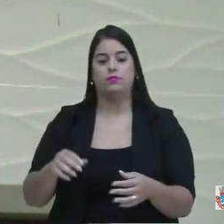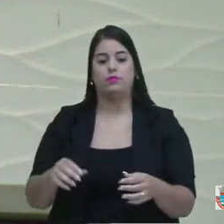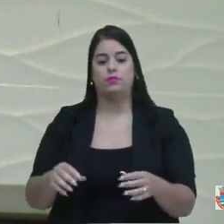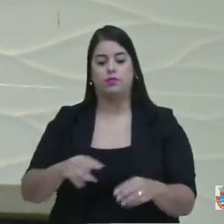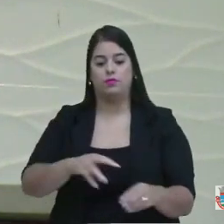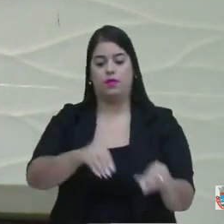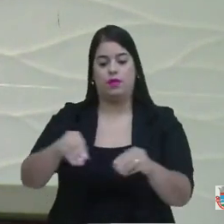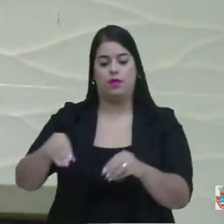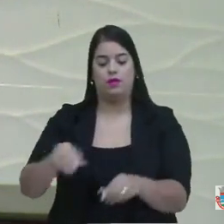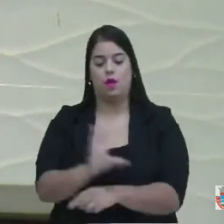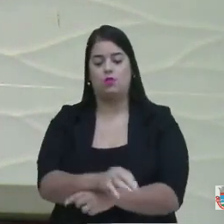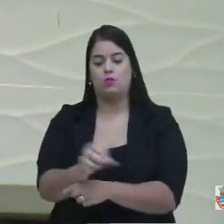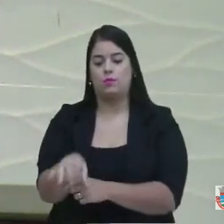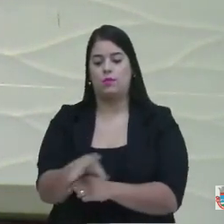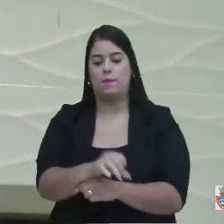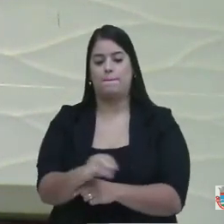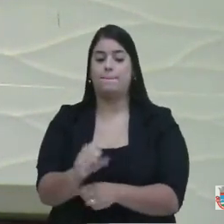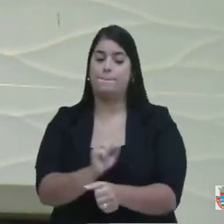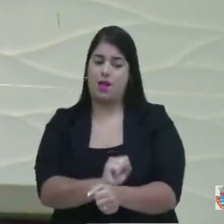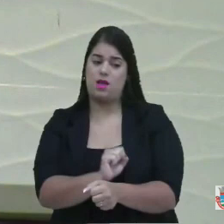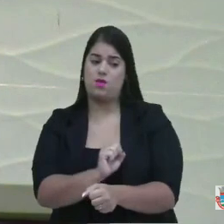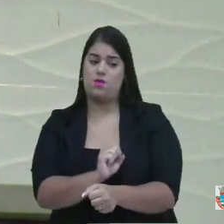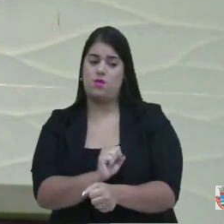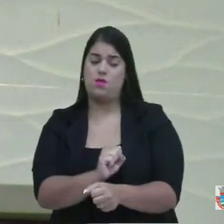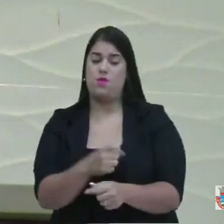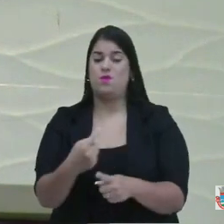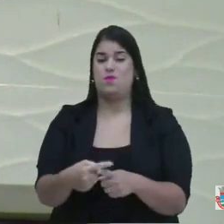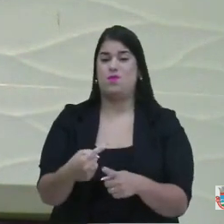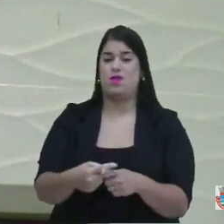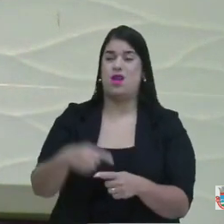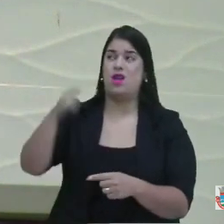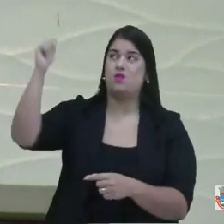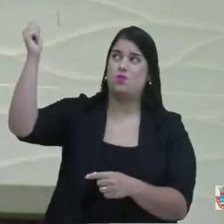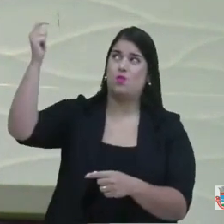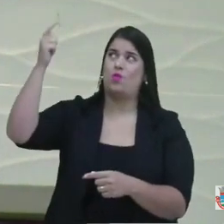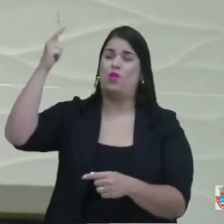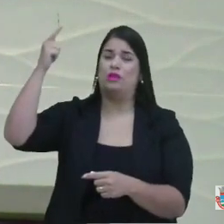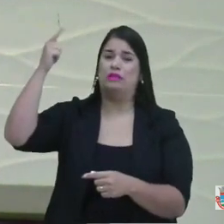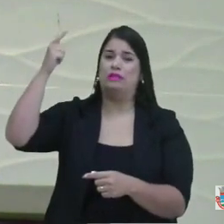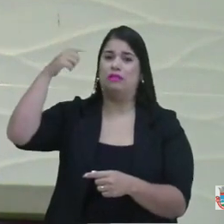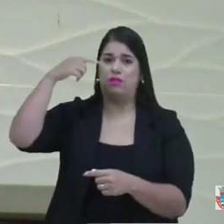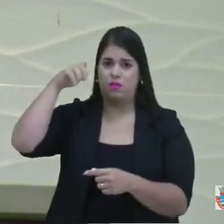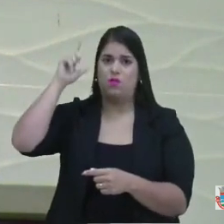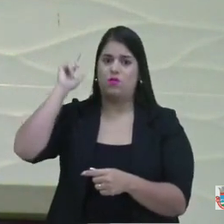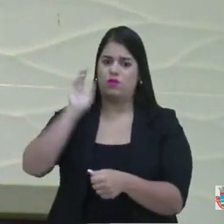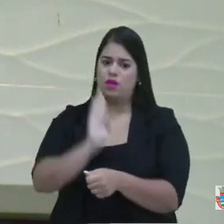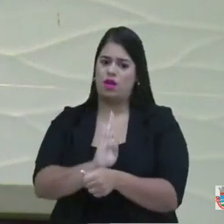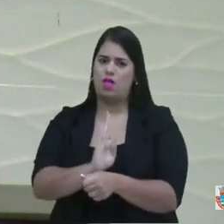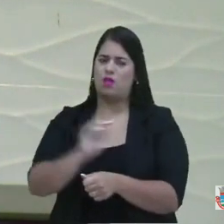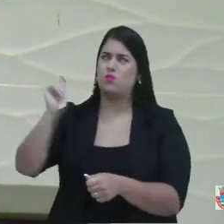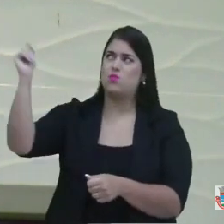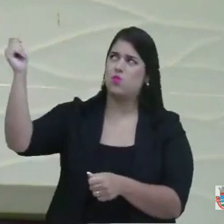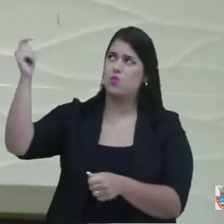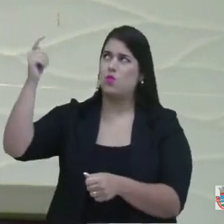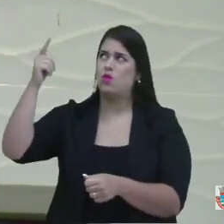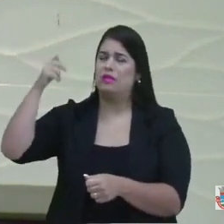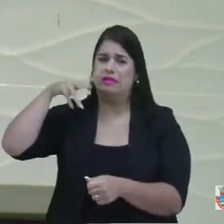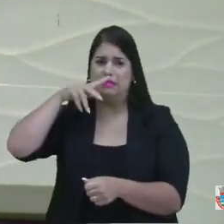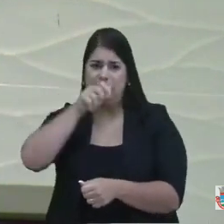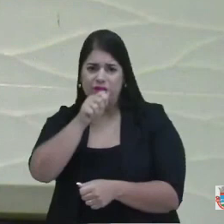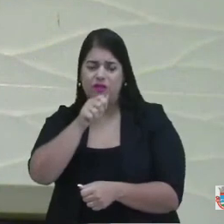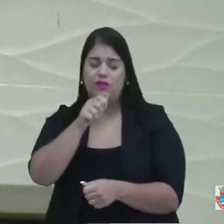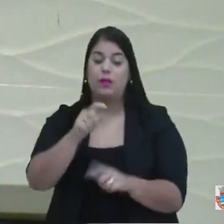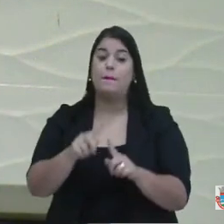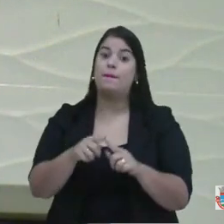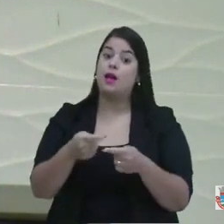também. Nós paremos as arações de terra. Por conta do sol, a terra estava muito dura, mas na hora que começar a chover,